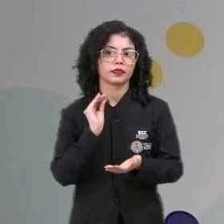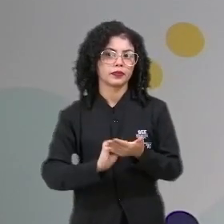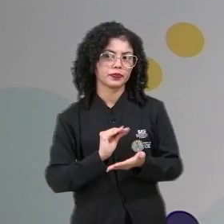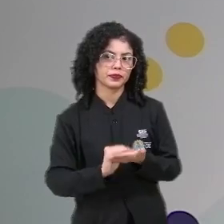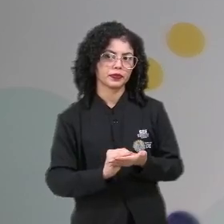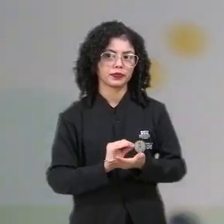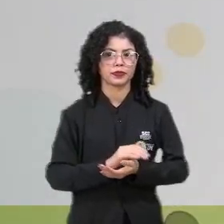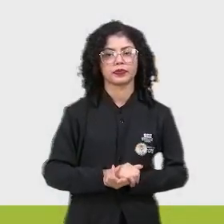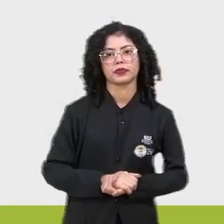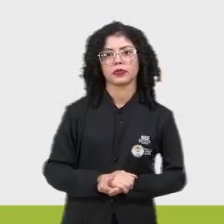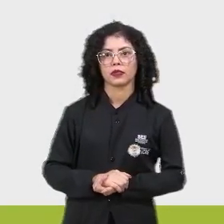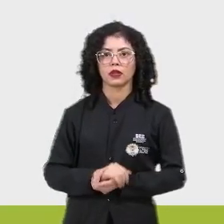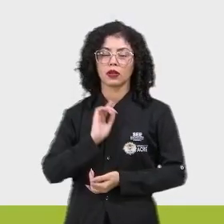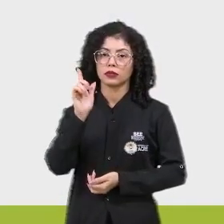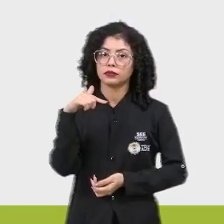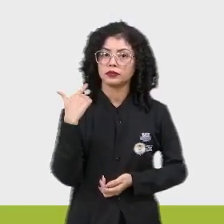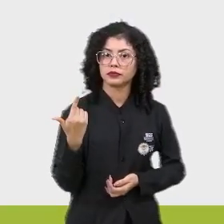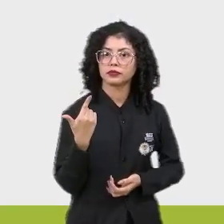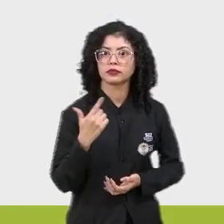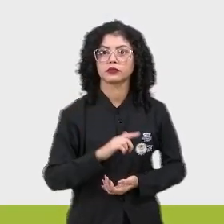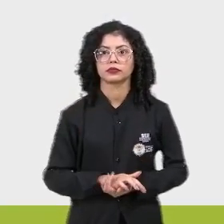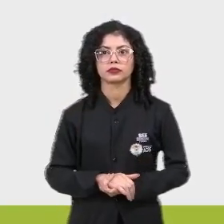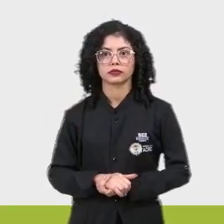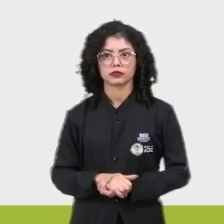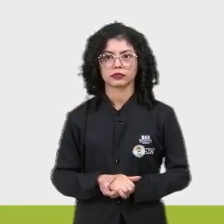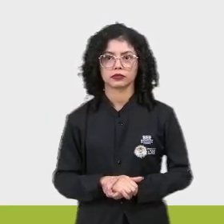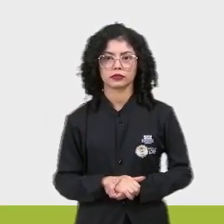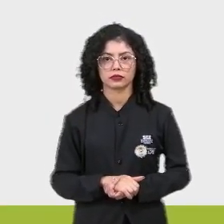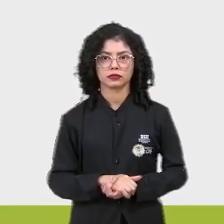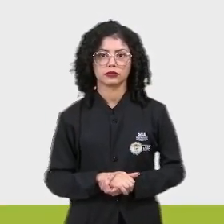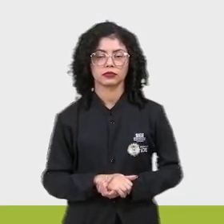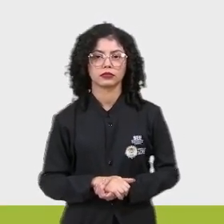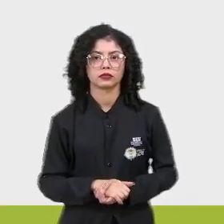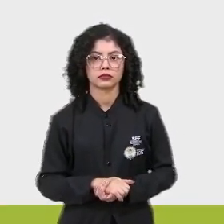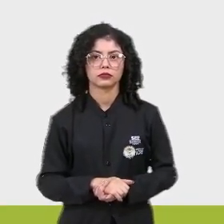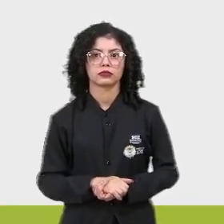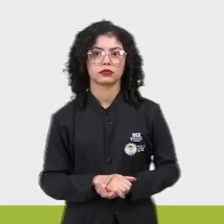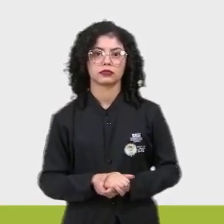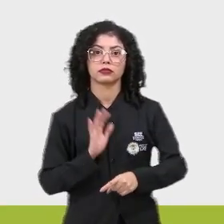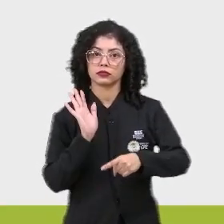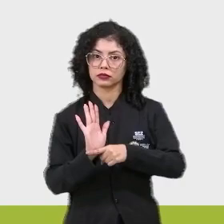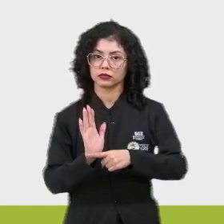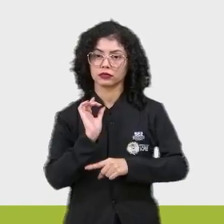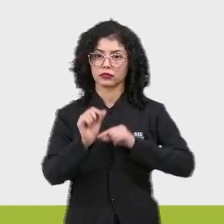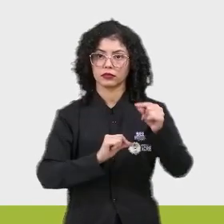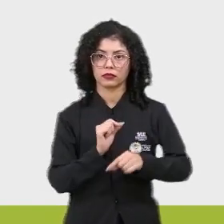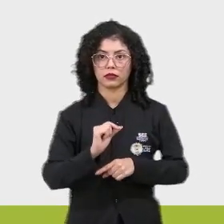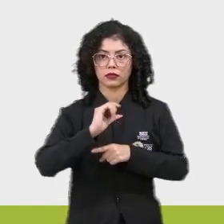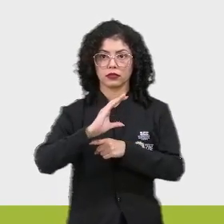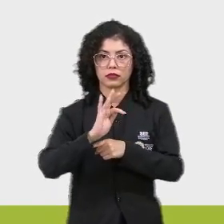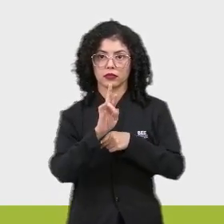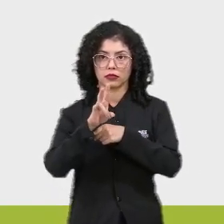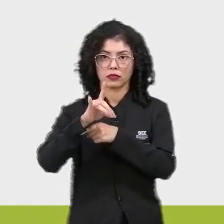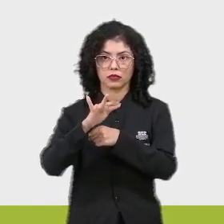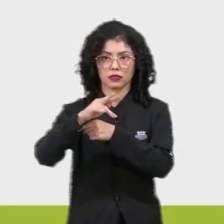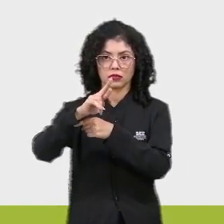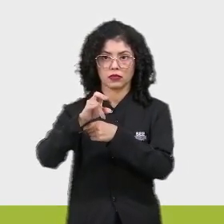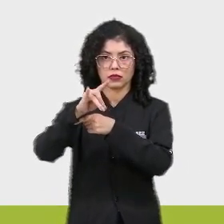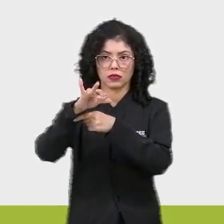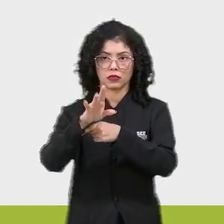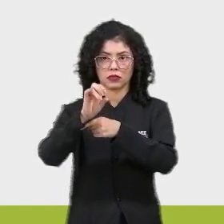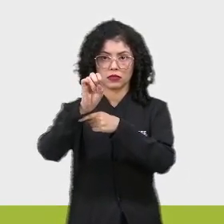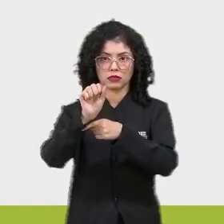faltavam, tá? O próximo a contribuir foi Champ-Courtois.